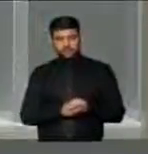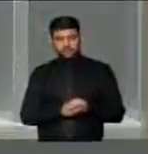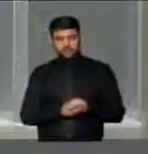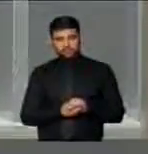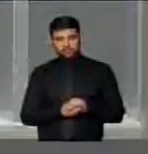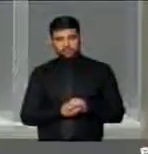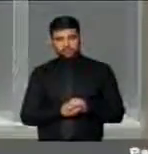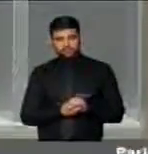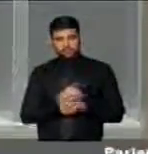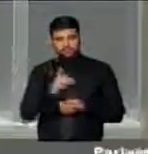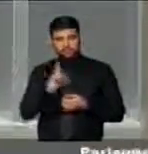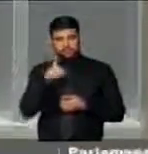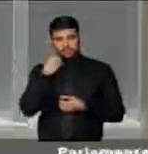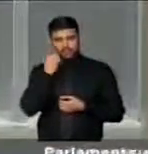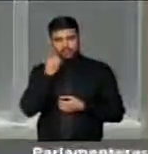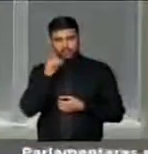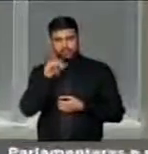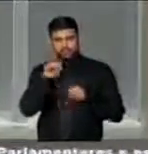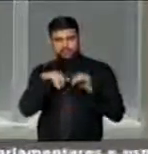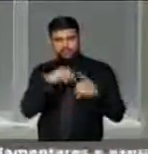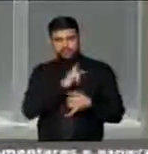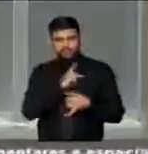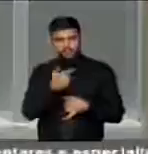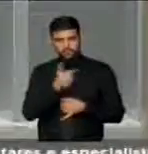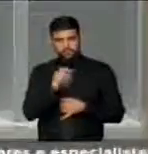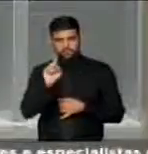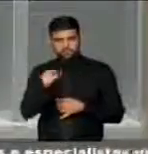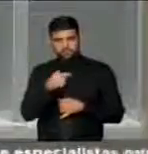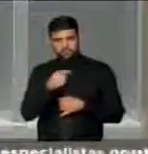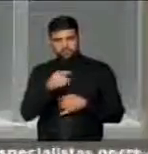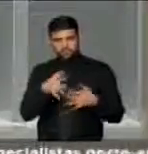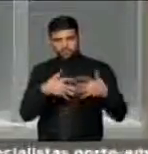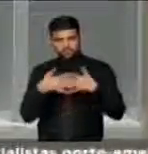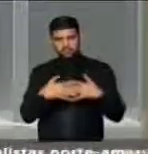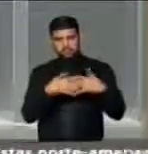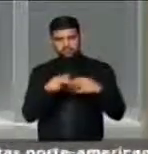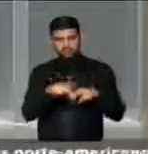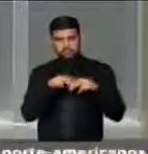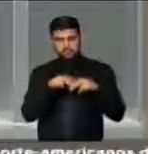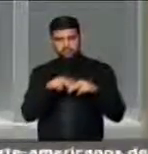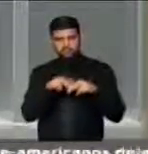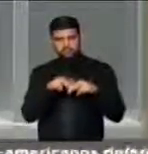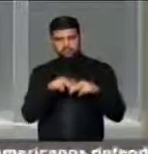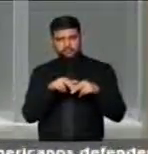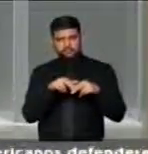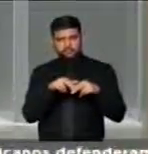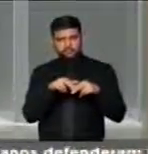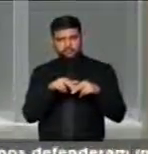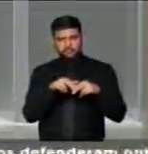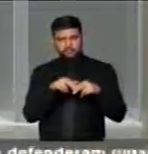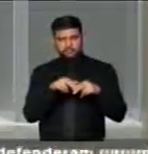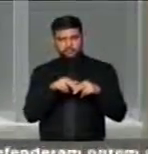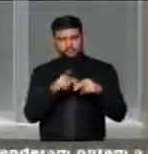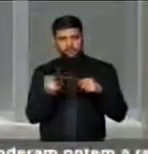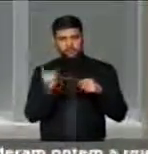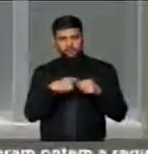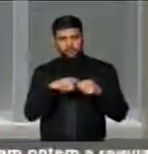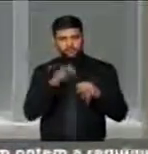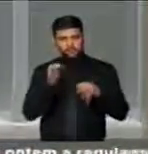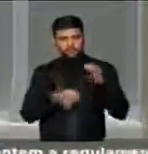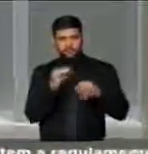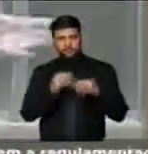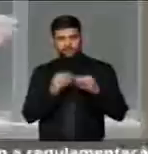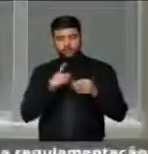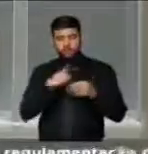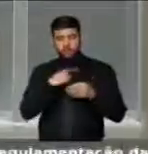Para concluir, deputado, concluindo, presidente. 2-3 mil caminhões estão em regime falimentar, pré-falimentar ou recuperação judicial. Então,